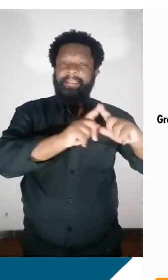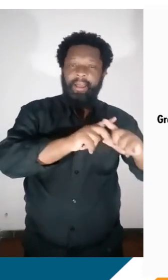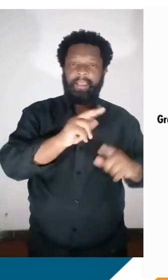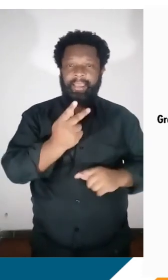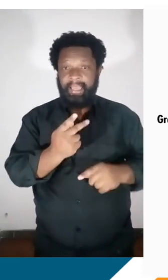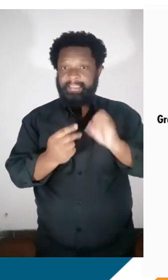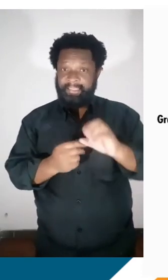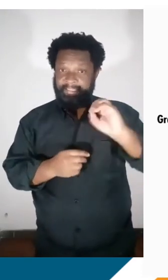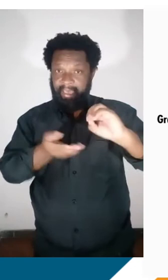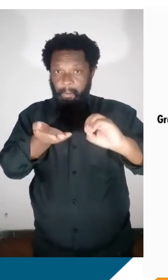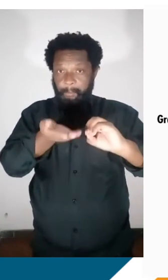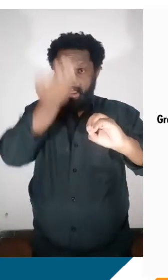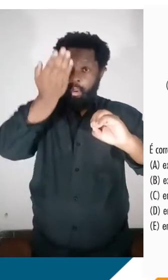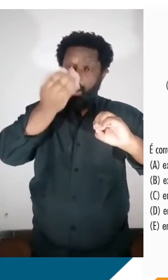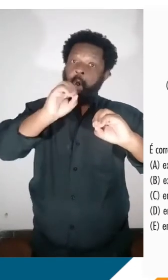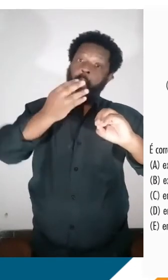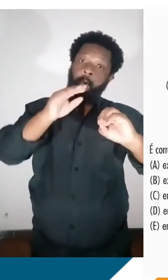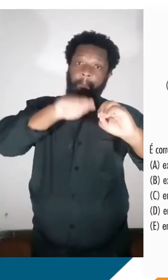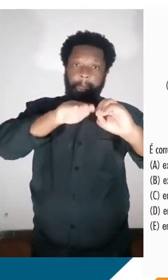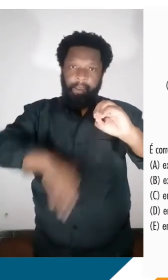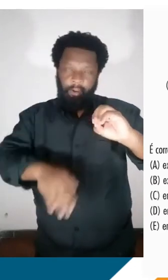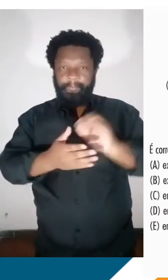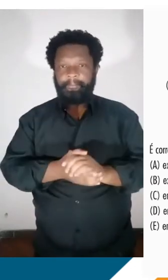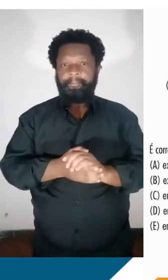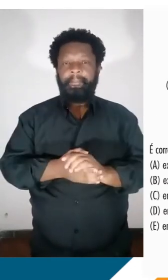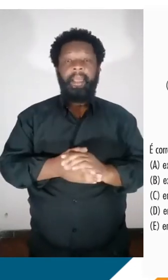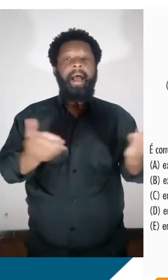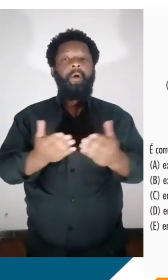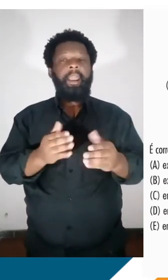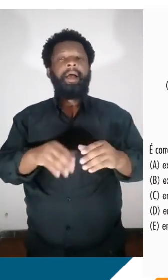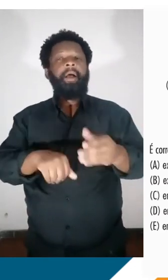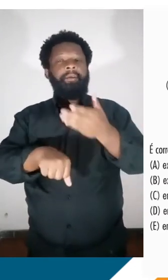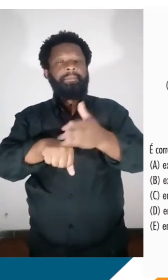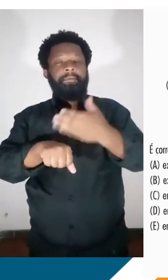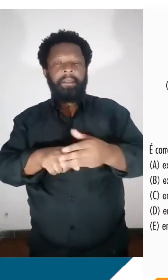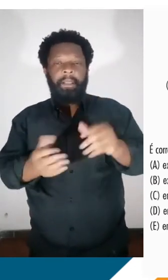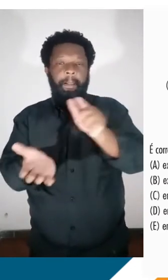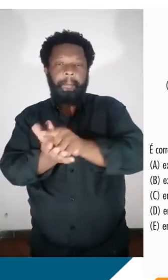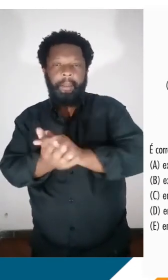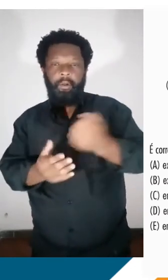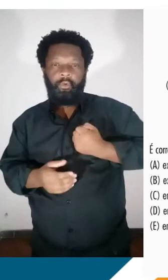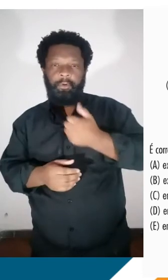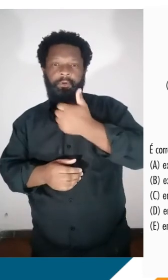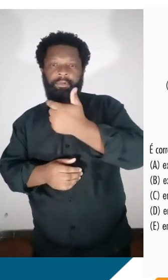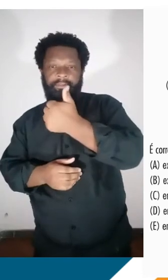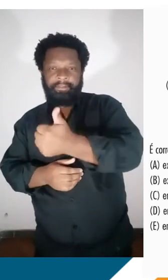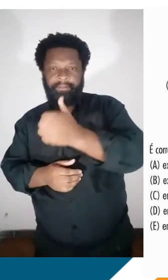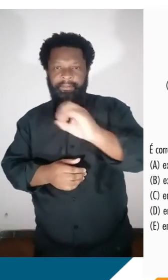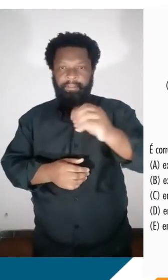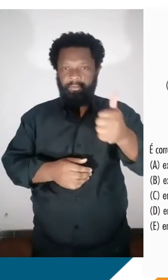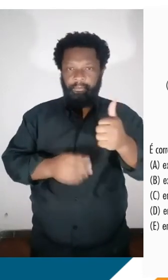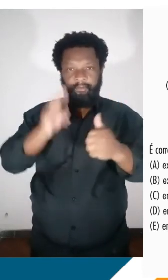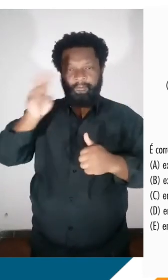se é maior do que zero. Vamos fazer aqui a atividade 1 da página 101, tá? essa atividade é a